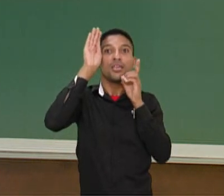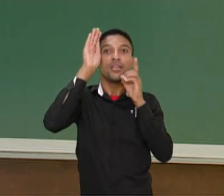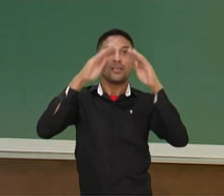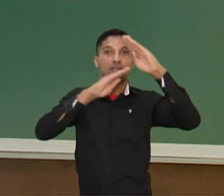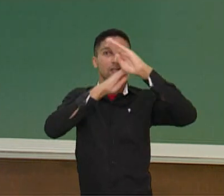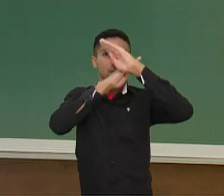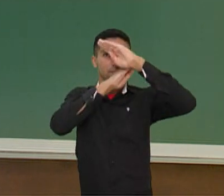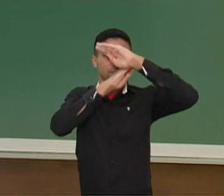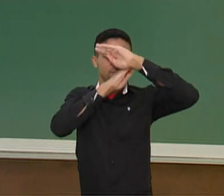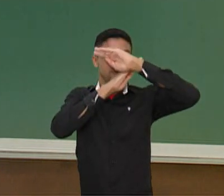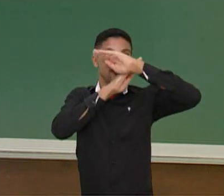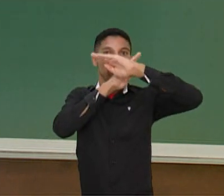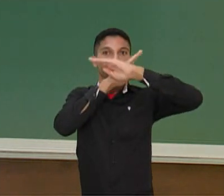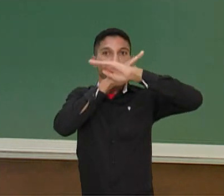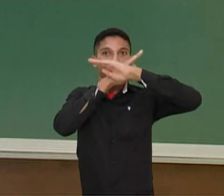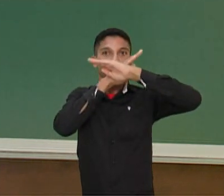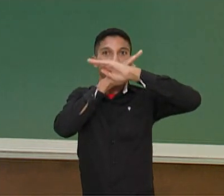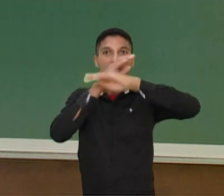um polígono.